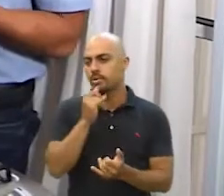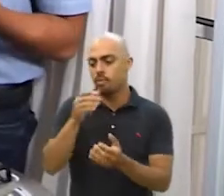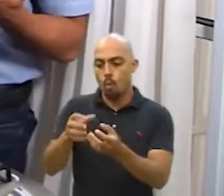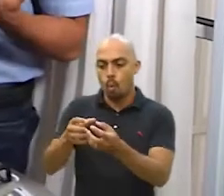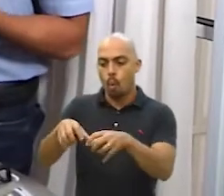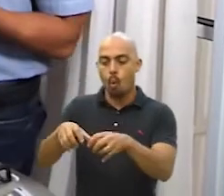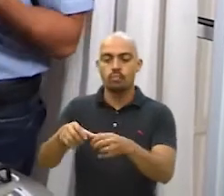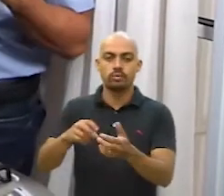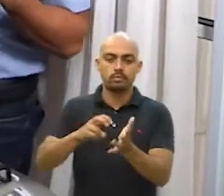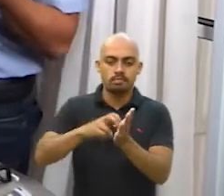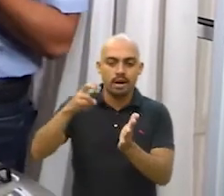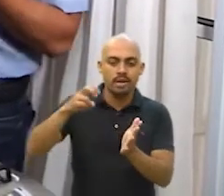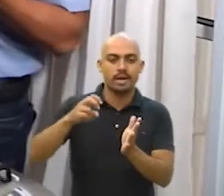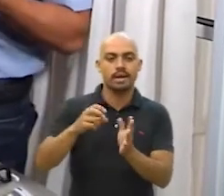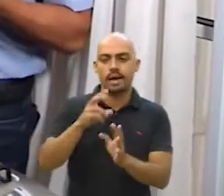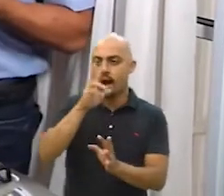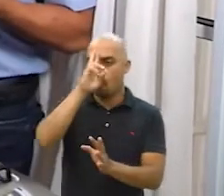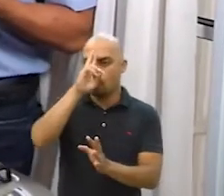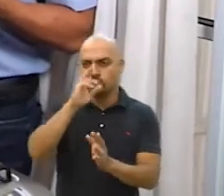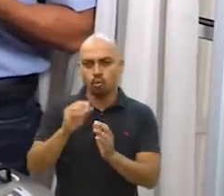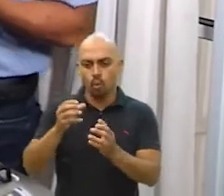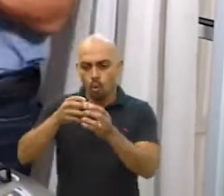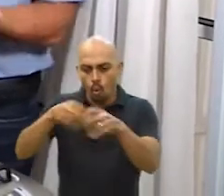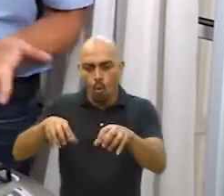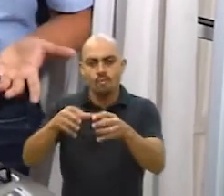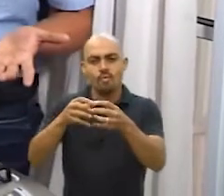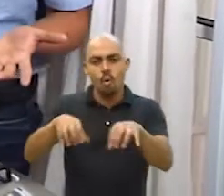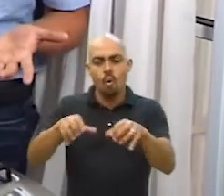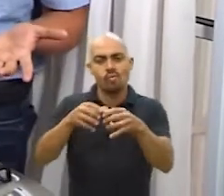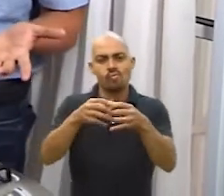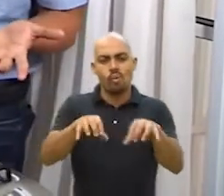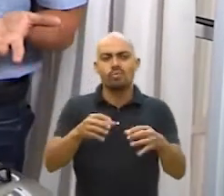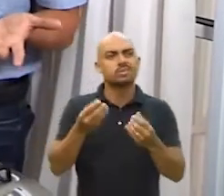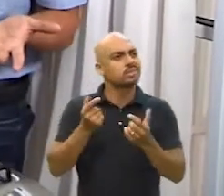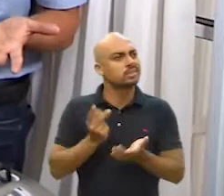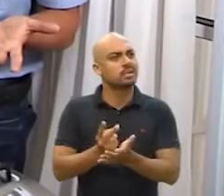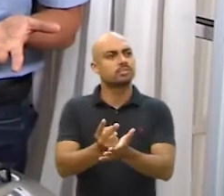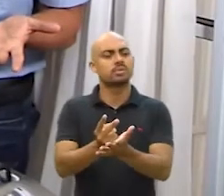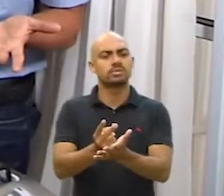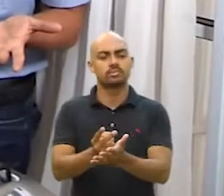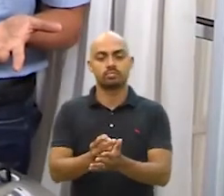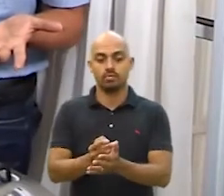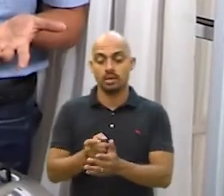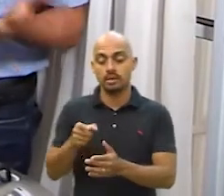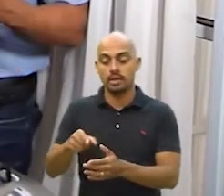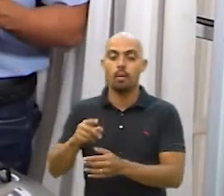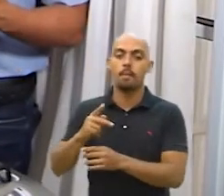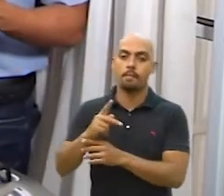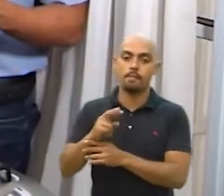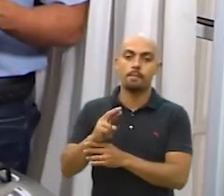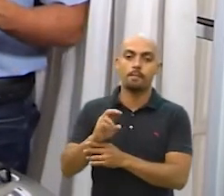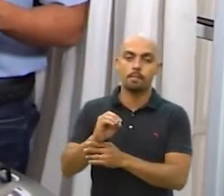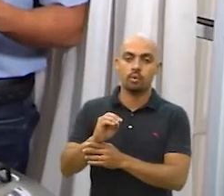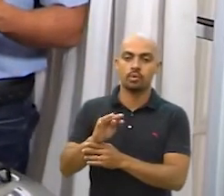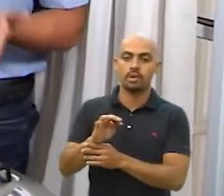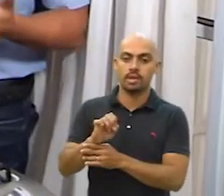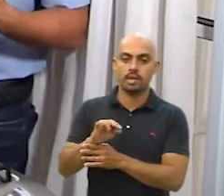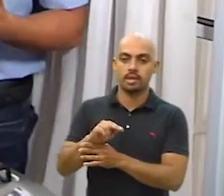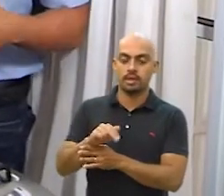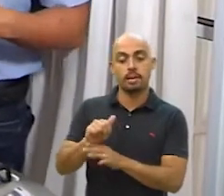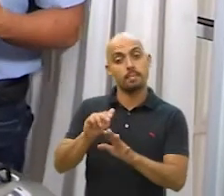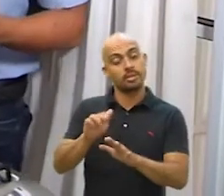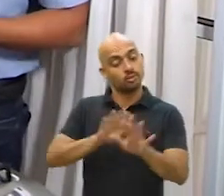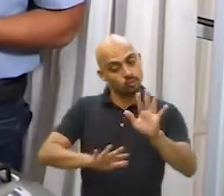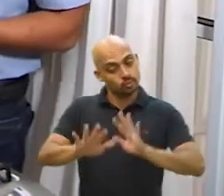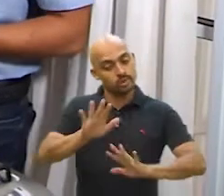de manhã, ovo no almoço e ovo tem proteína. Ovo é uma proteína, né? Mas a gente também tem que